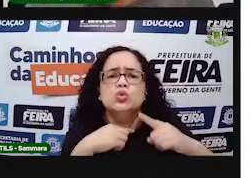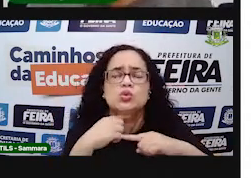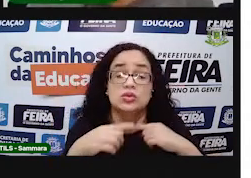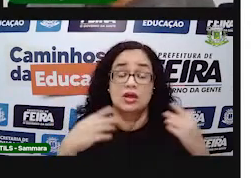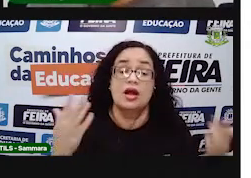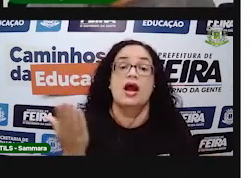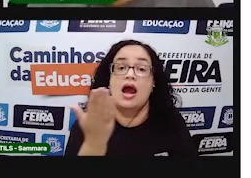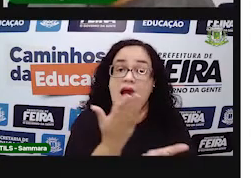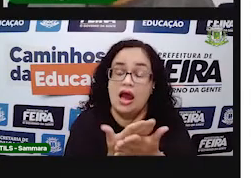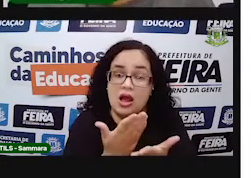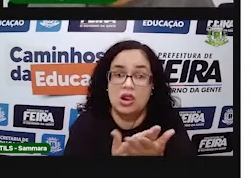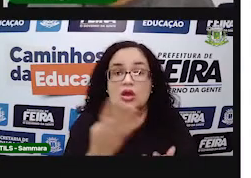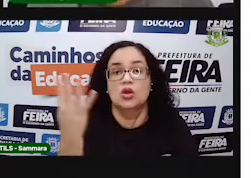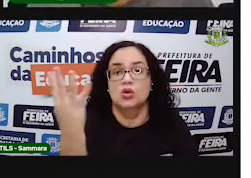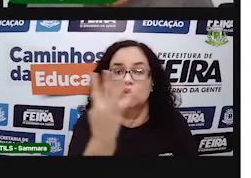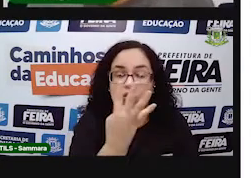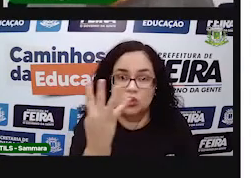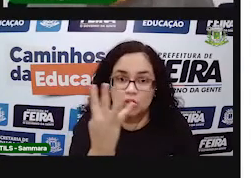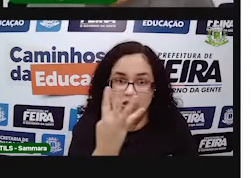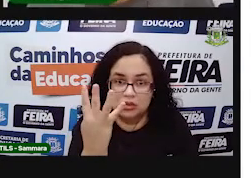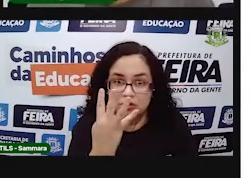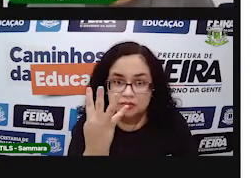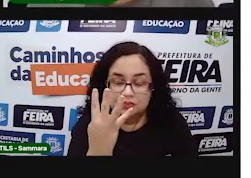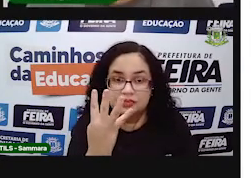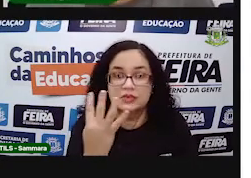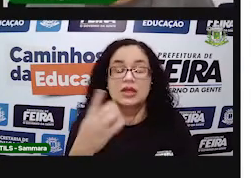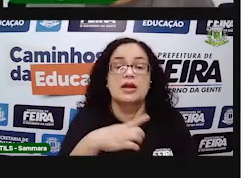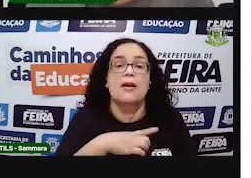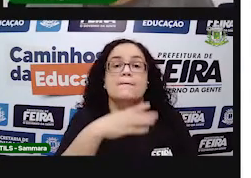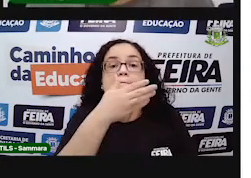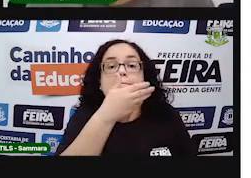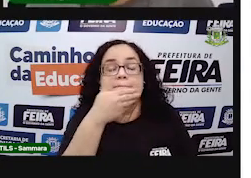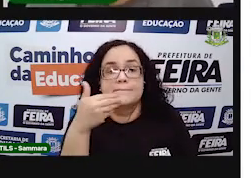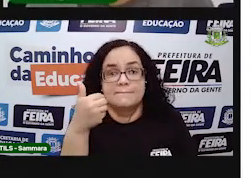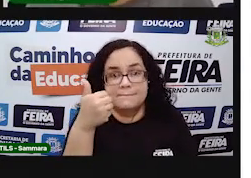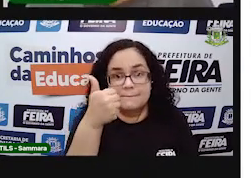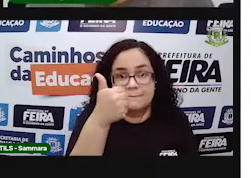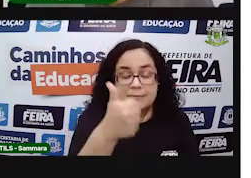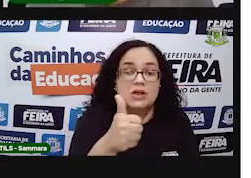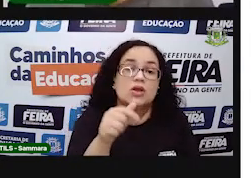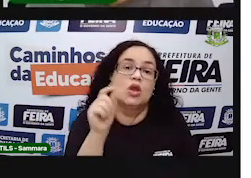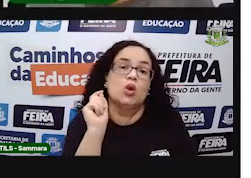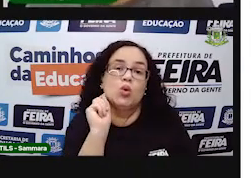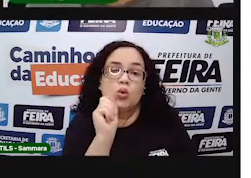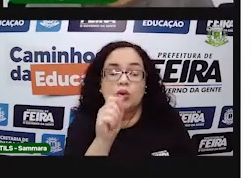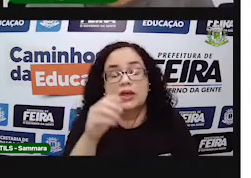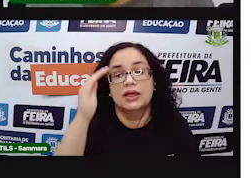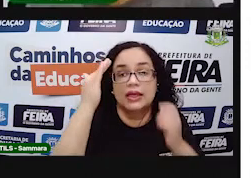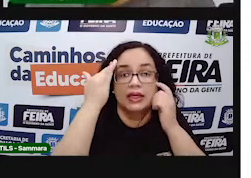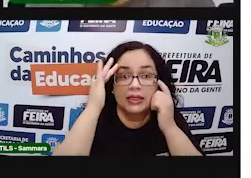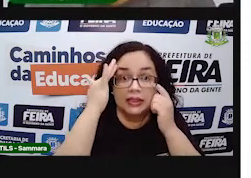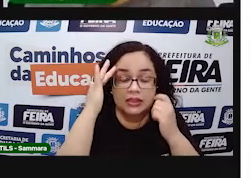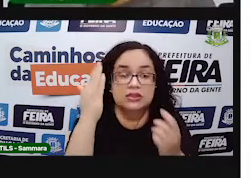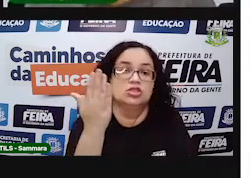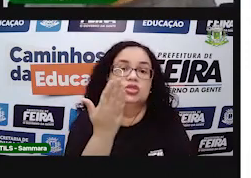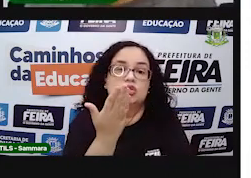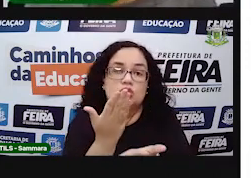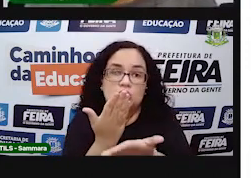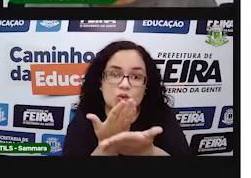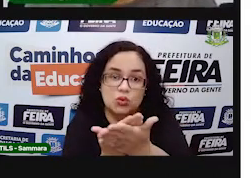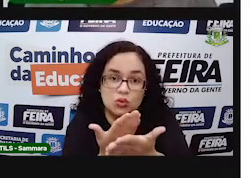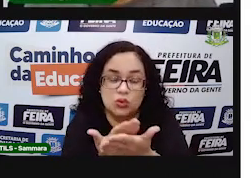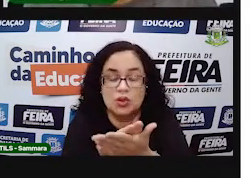duvidazinha? Bom, então essa aula 4 vai servir para a gente melhorar o que você